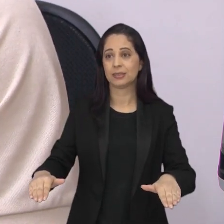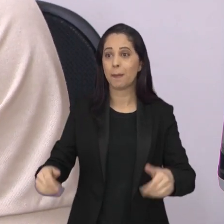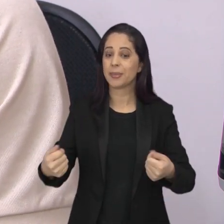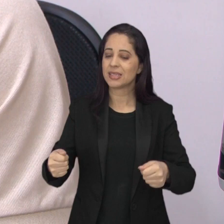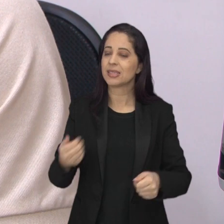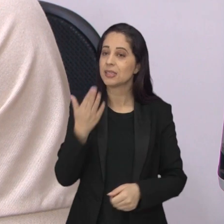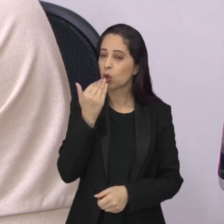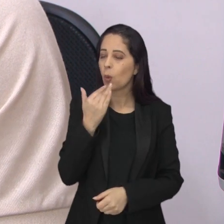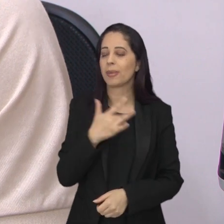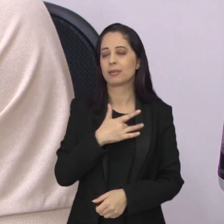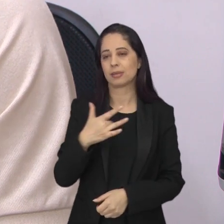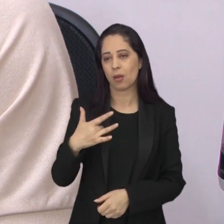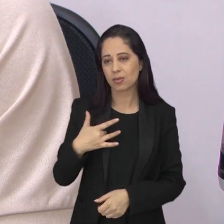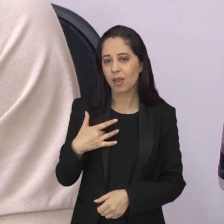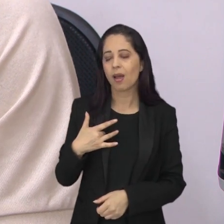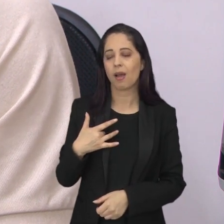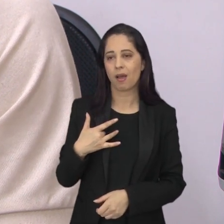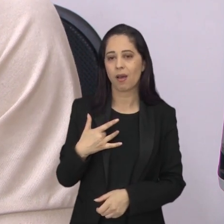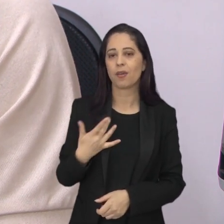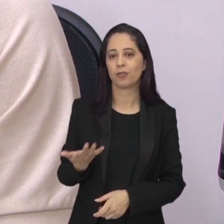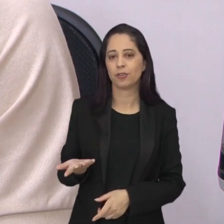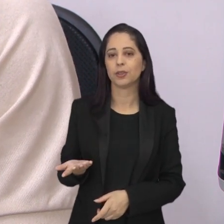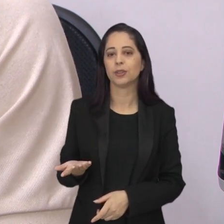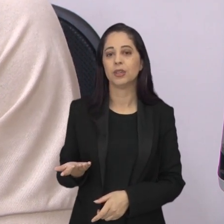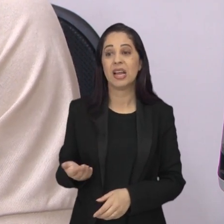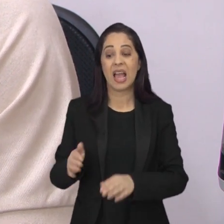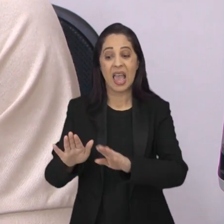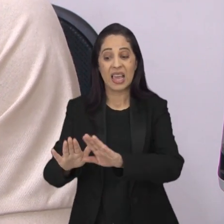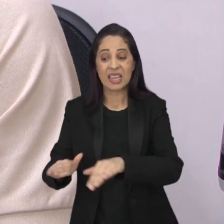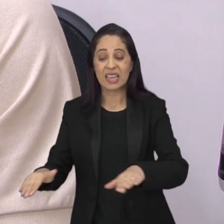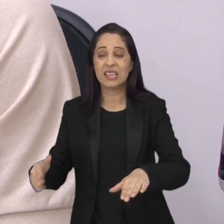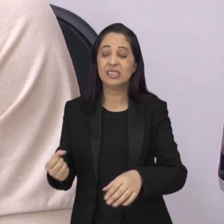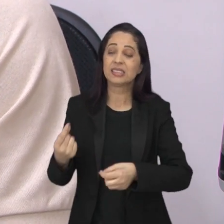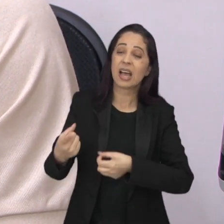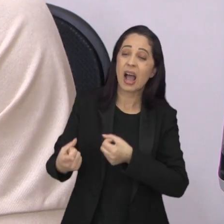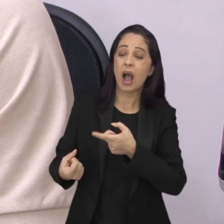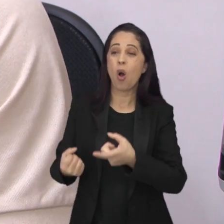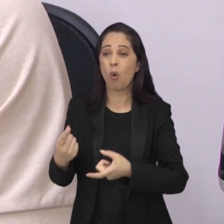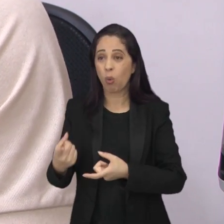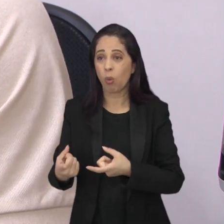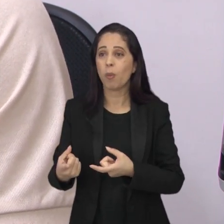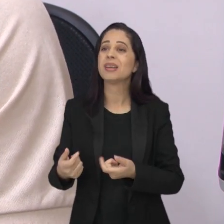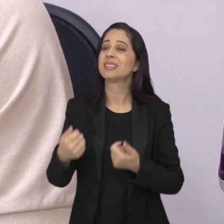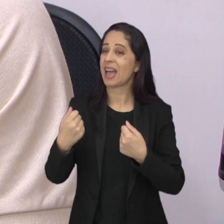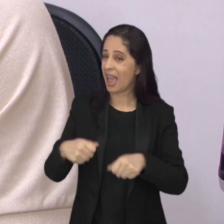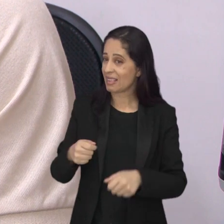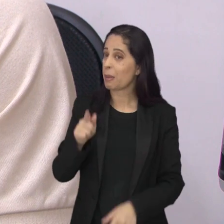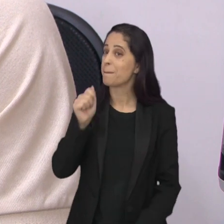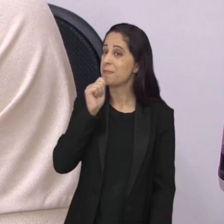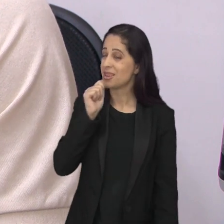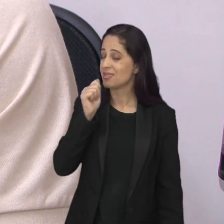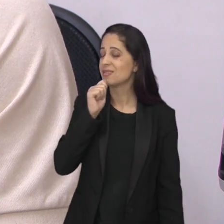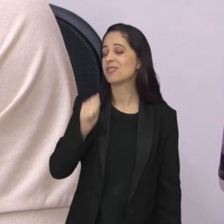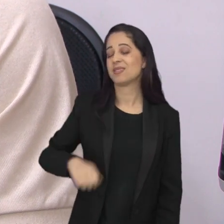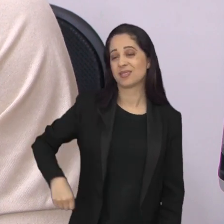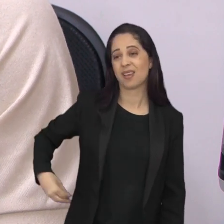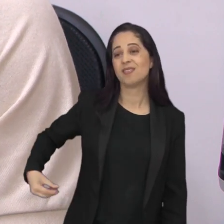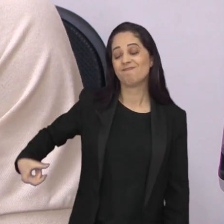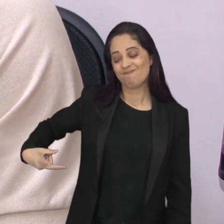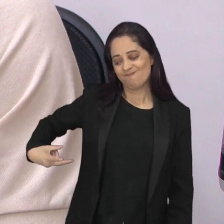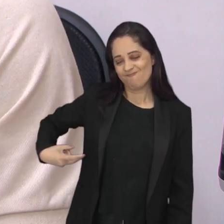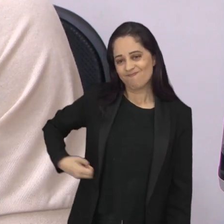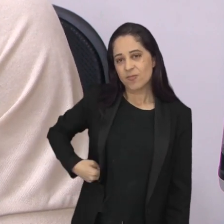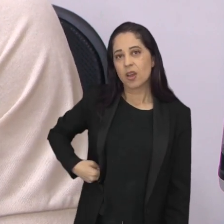ainda necessitam de uma boa alimentação, para ter esses cuidados, até algumas crianças que ainda tomam